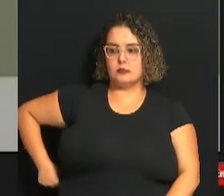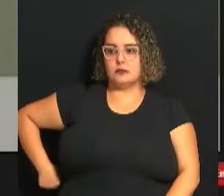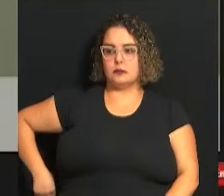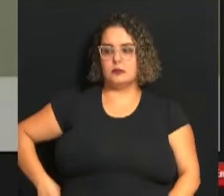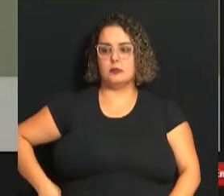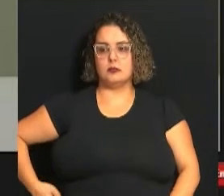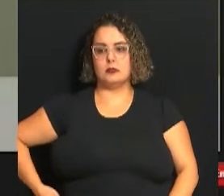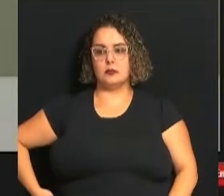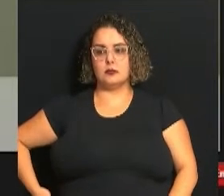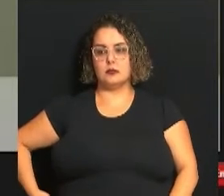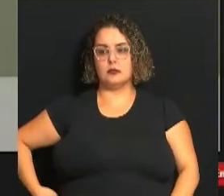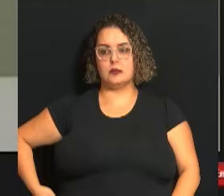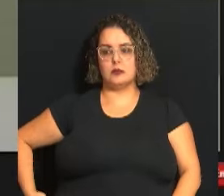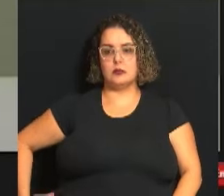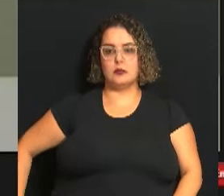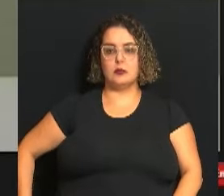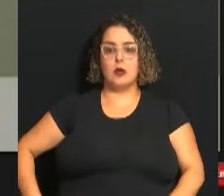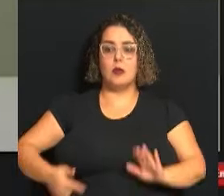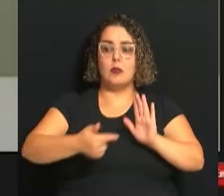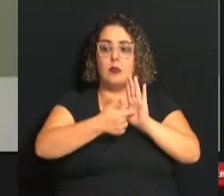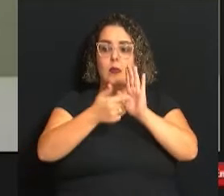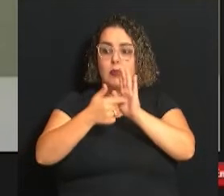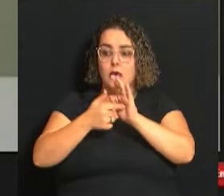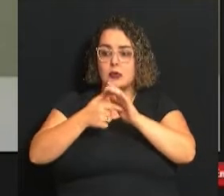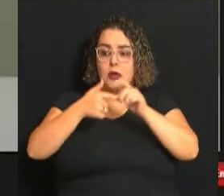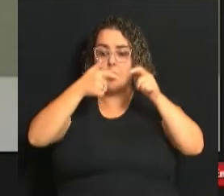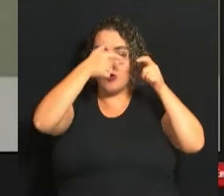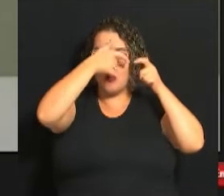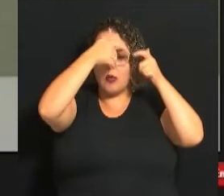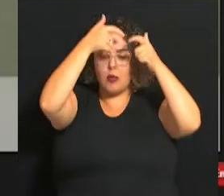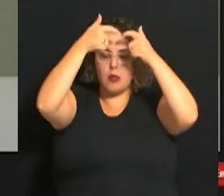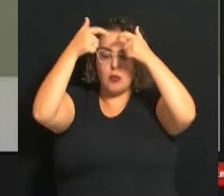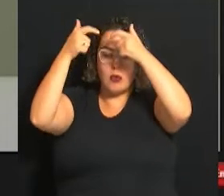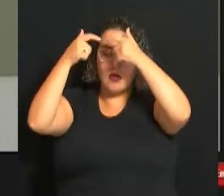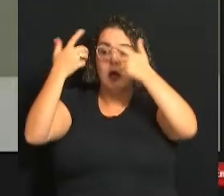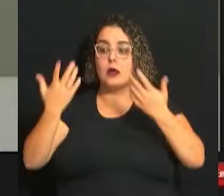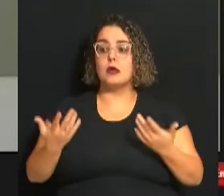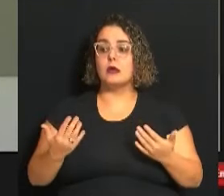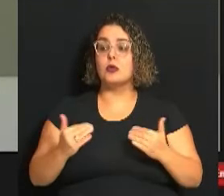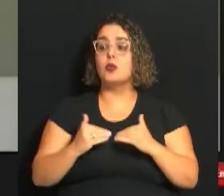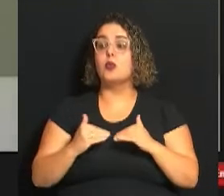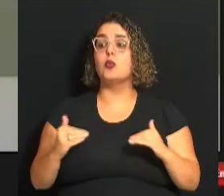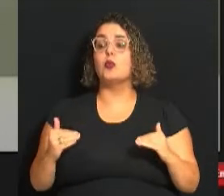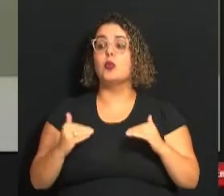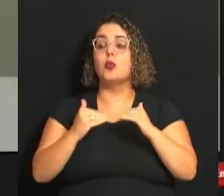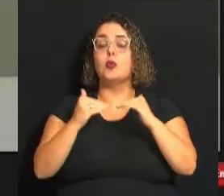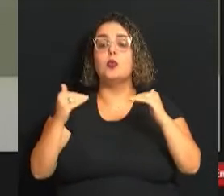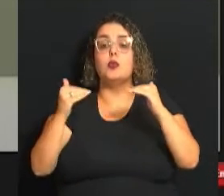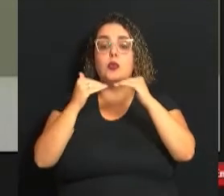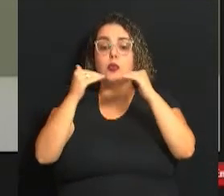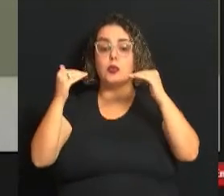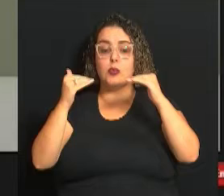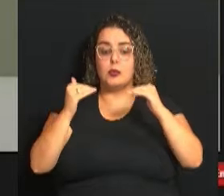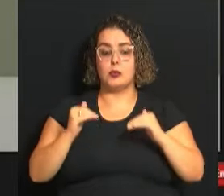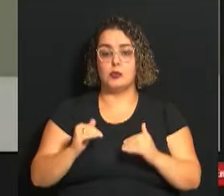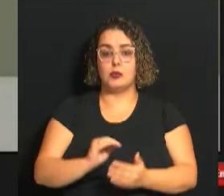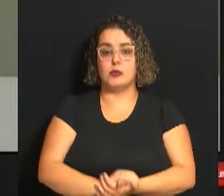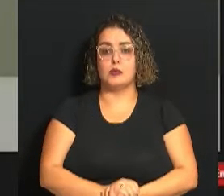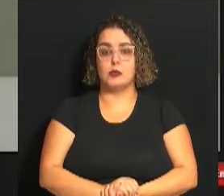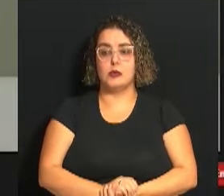mas também, muitas vezes, a agressividade desse tumor. Muitas vezes, a gente vê as